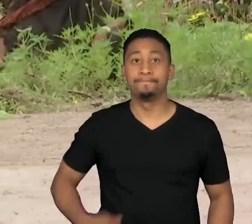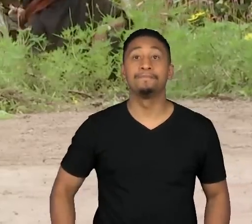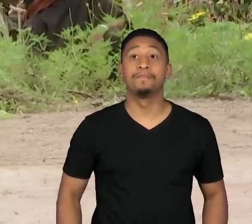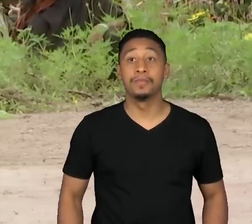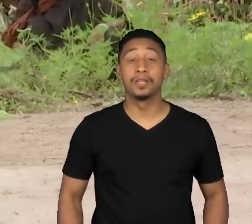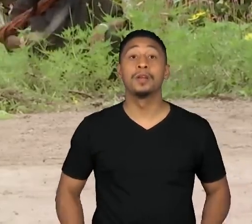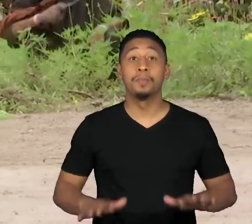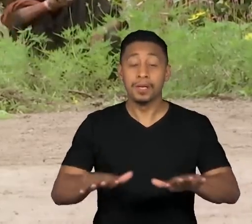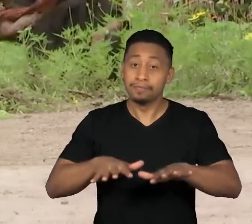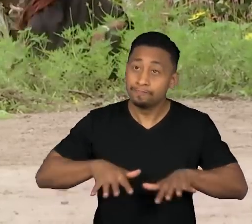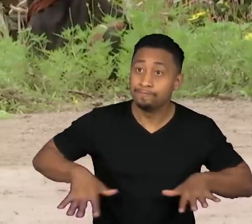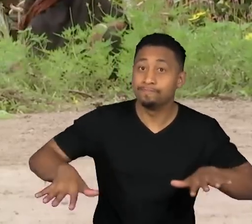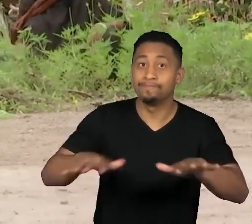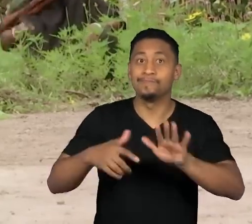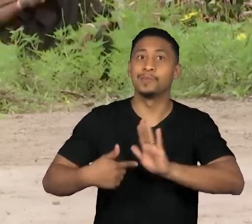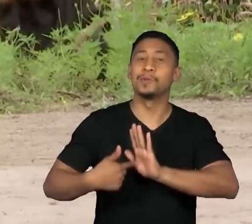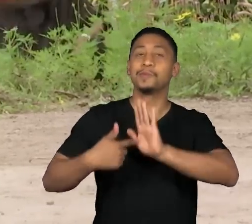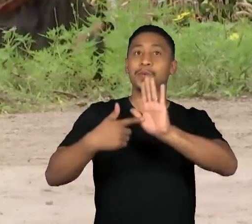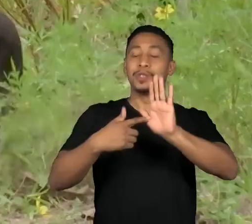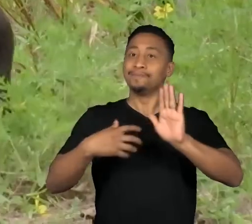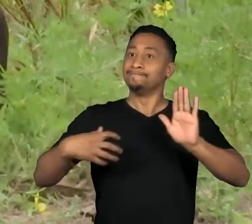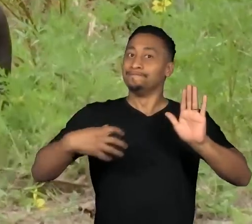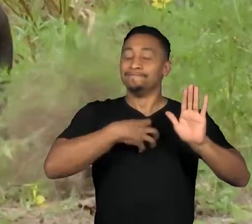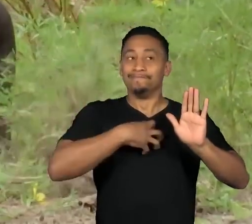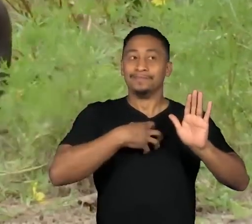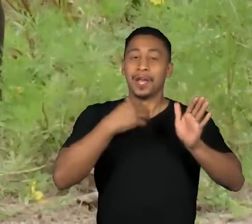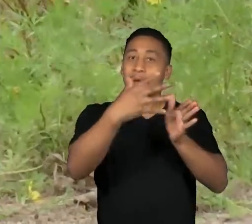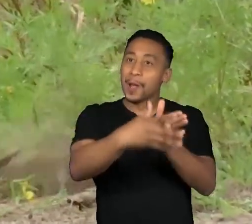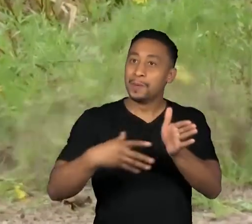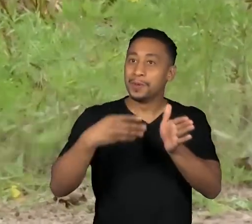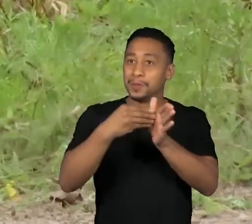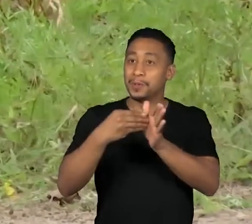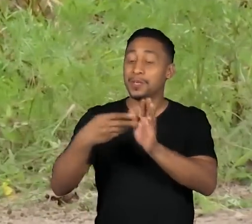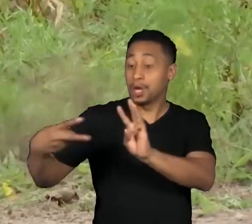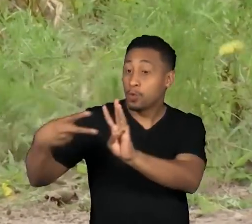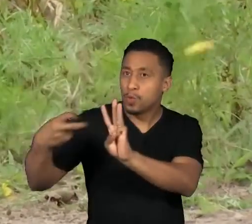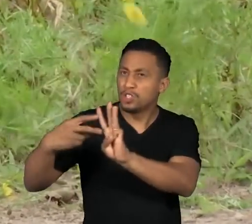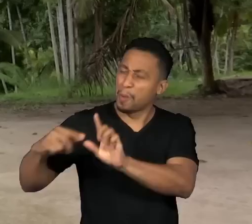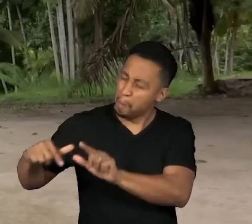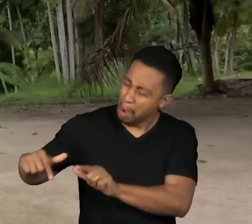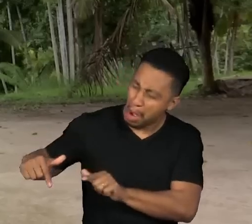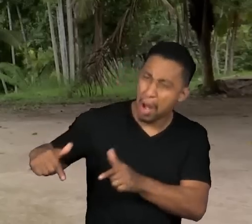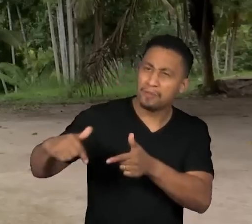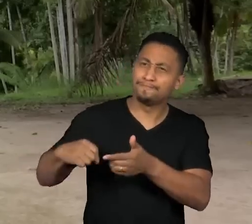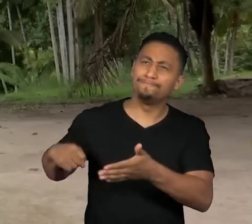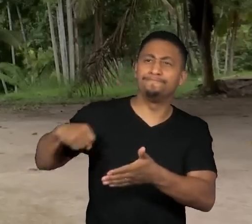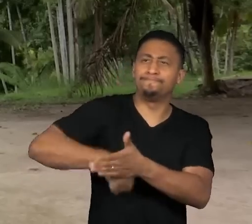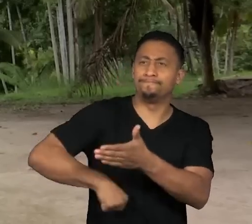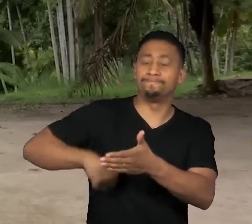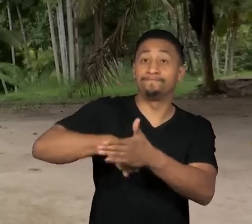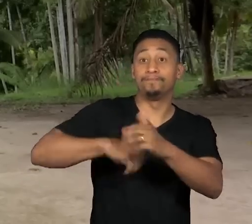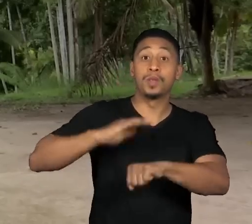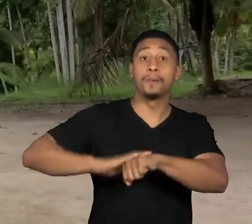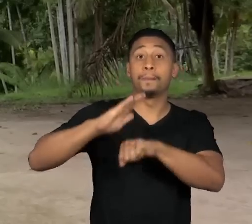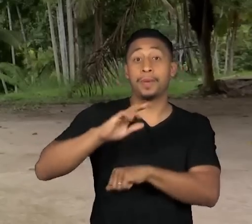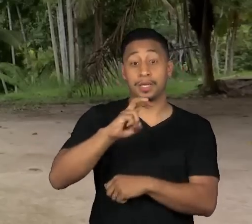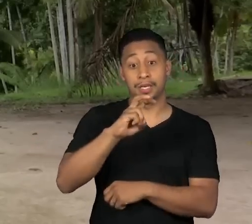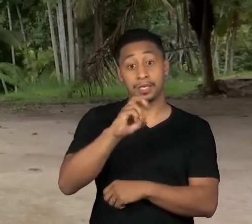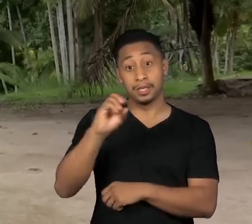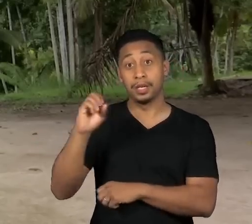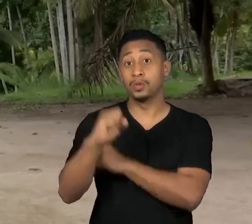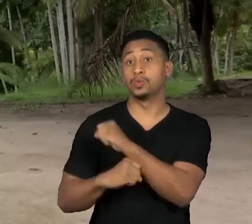Munidos de uma força de proporções amazônicas, esses indígenas lutam há mais de 500 anos por seu direito ao território